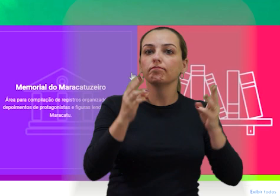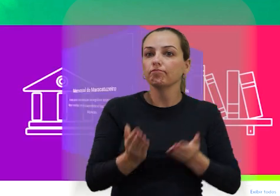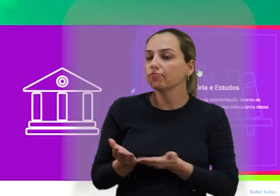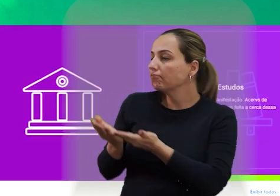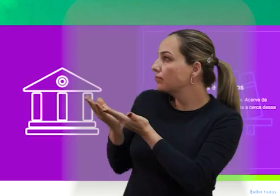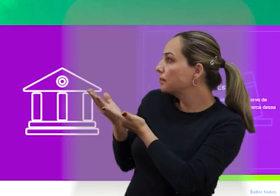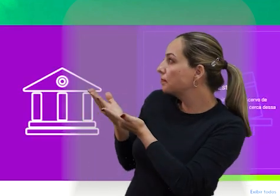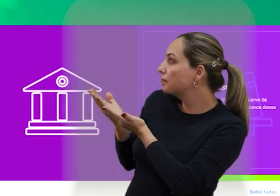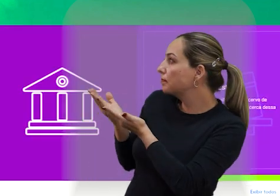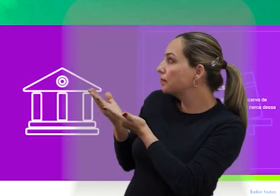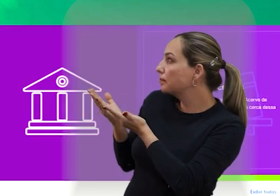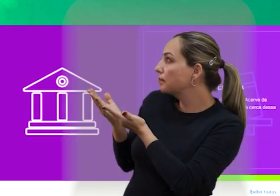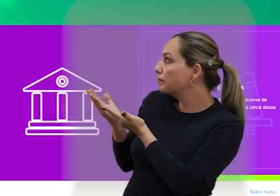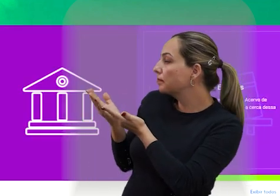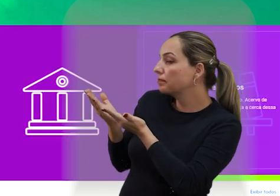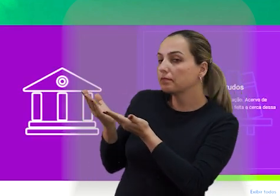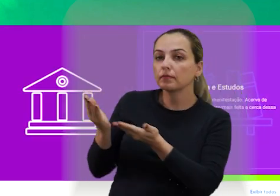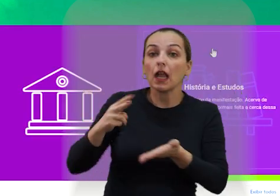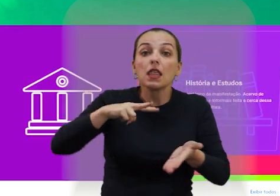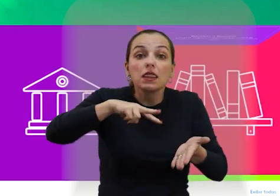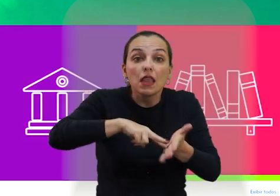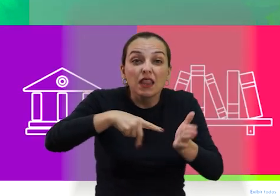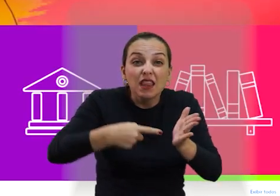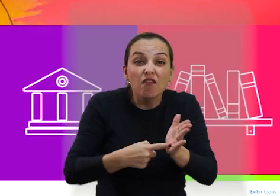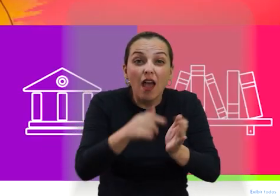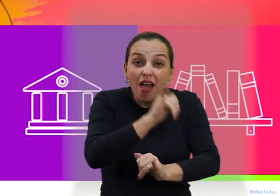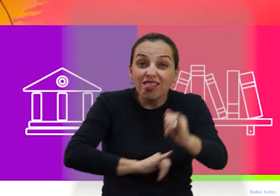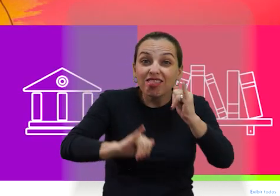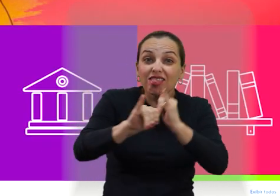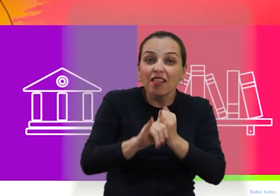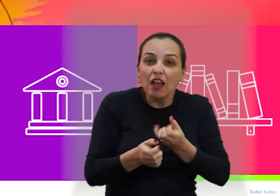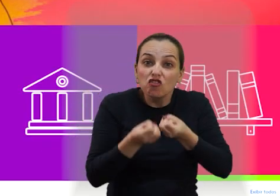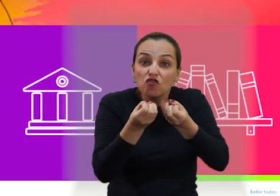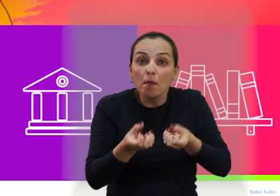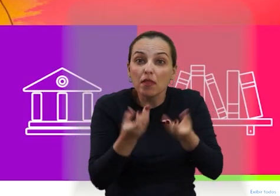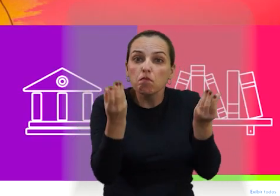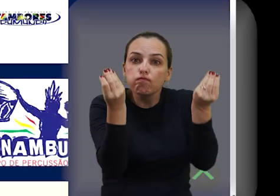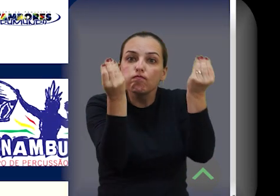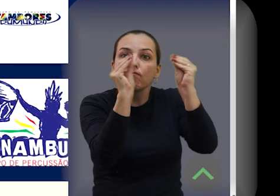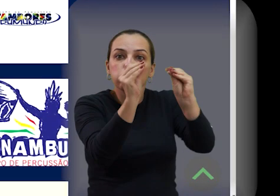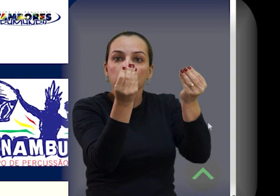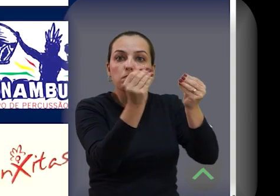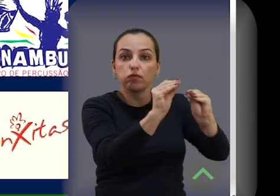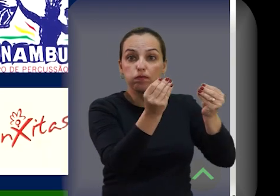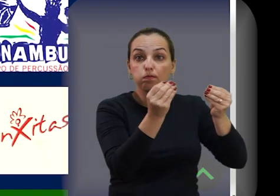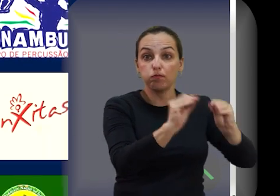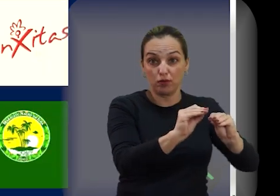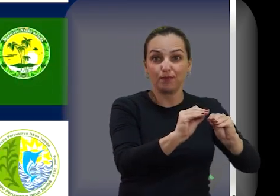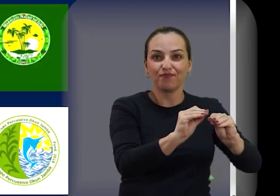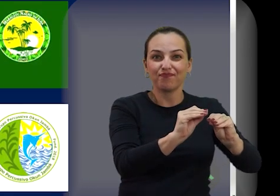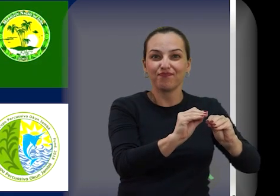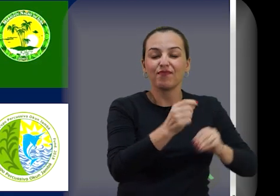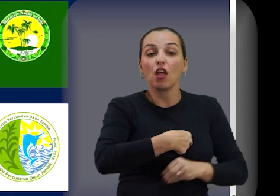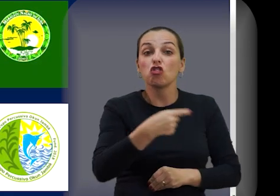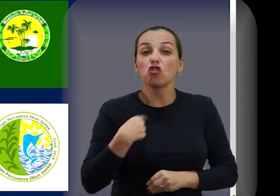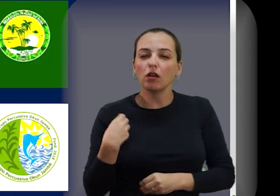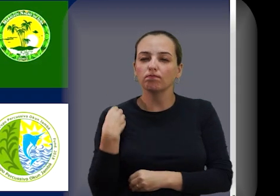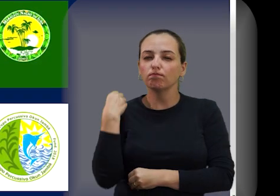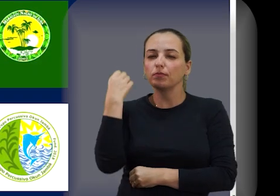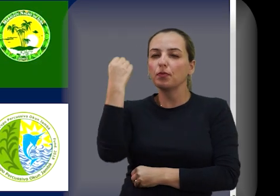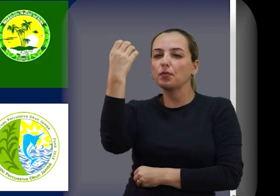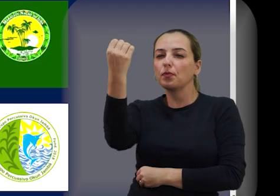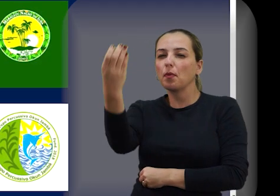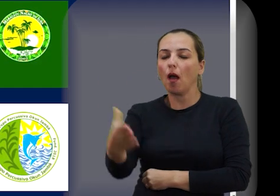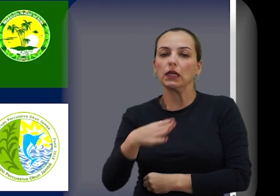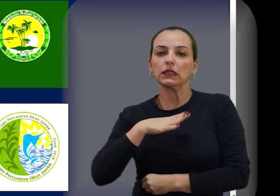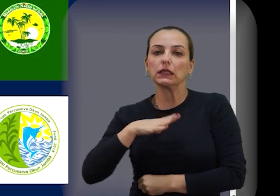enciclopédia digital que tem um monte de informação de maracatu, né? Foi um site que a gente desenvolveu por mais ou menos uns 3 anos. A gente